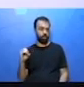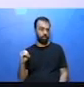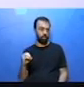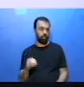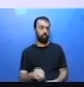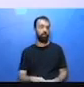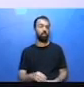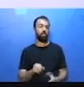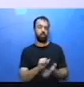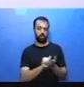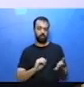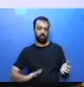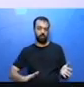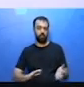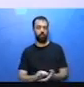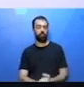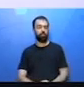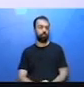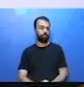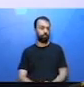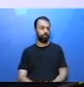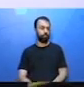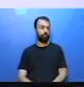Vamos para os exercícios.